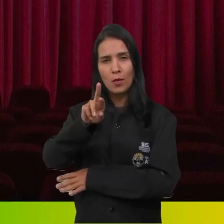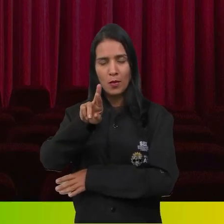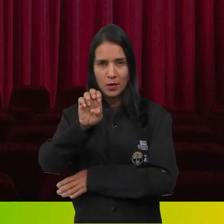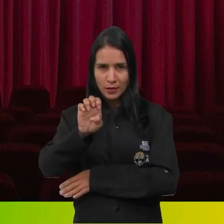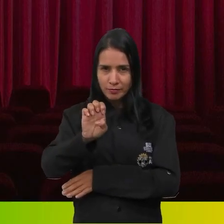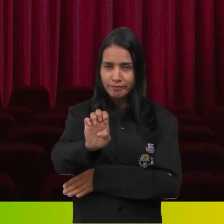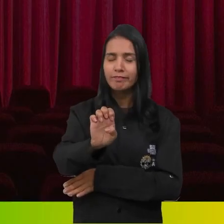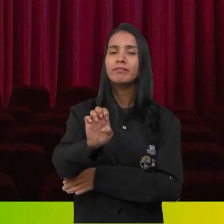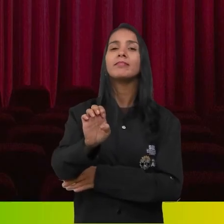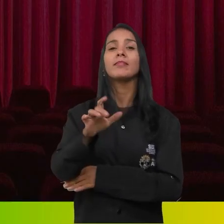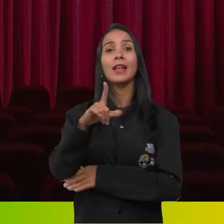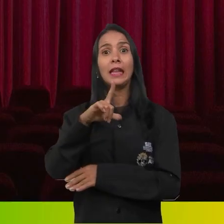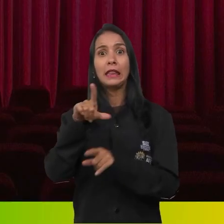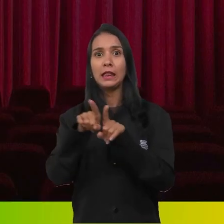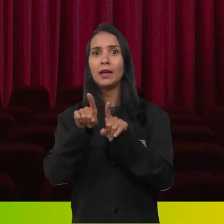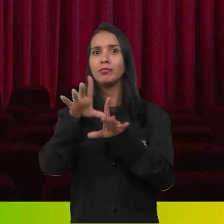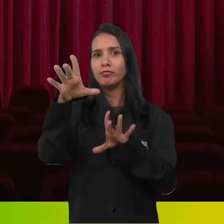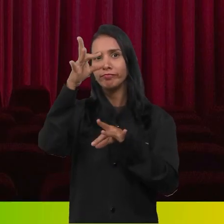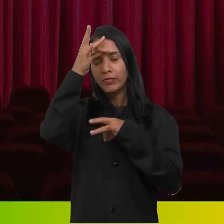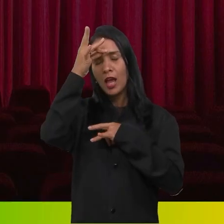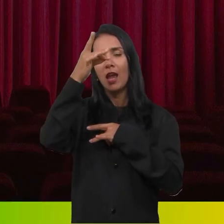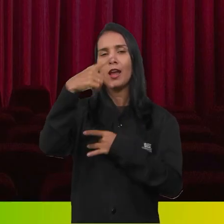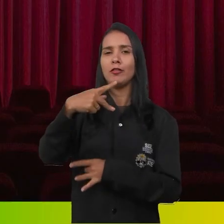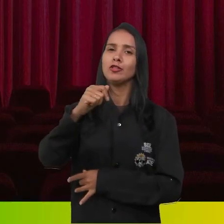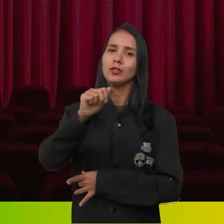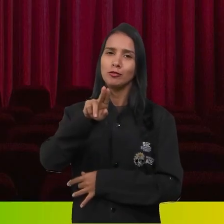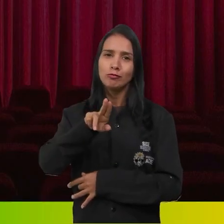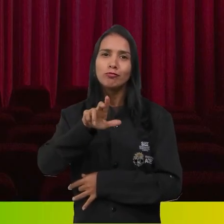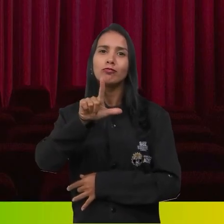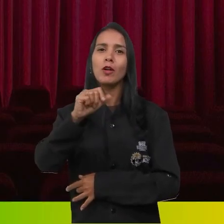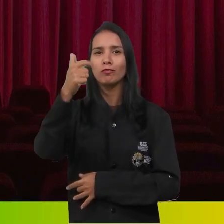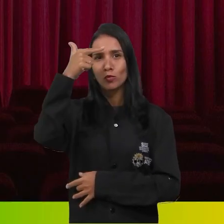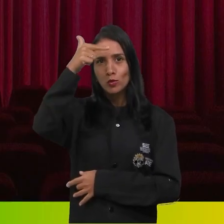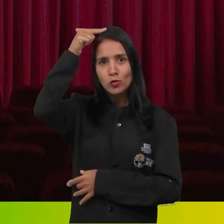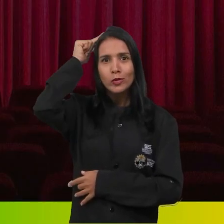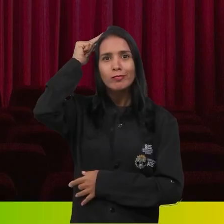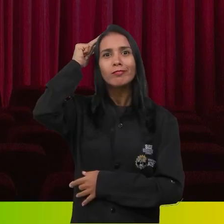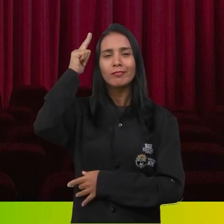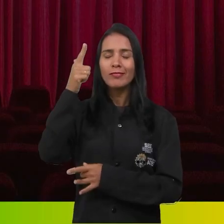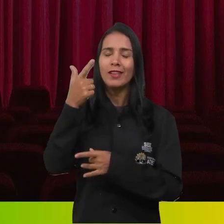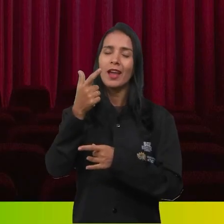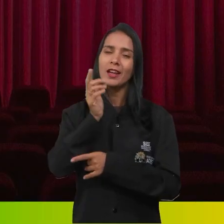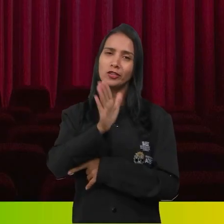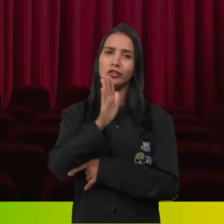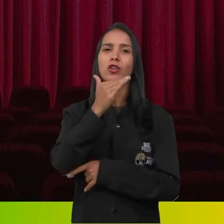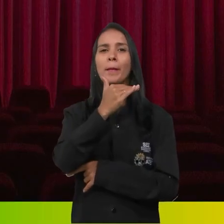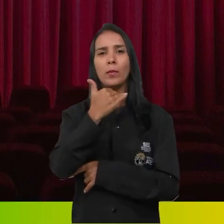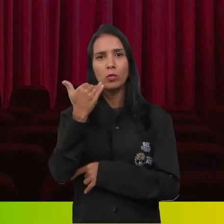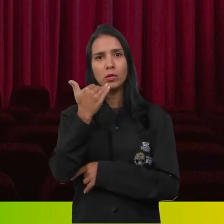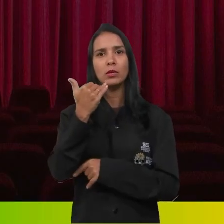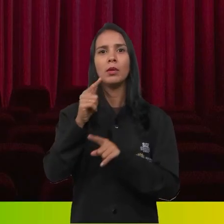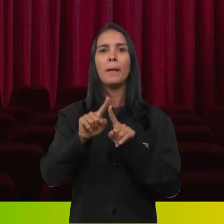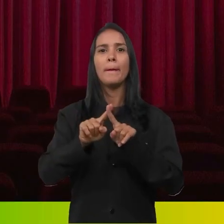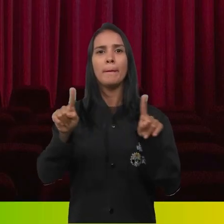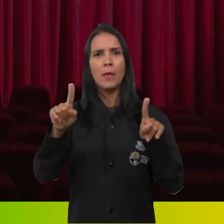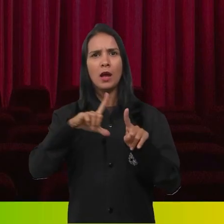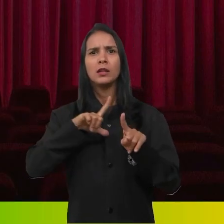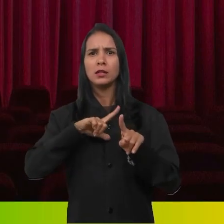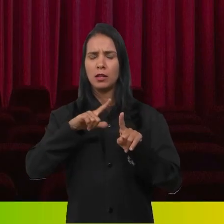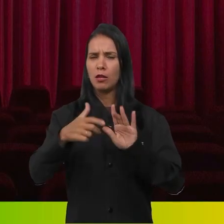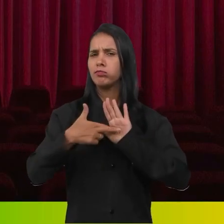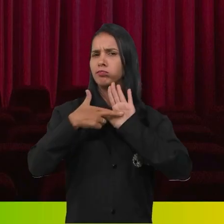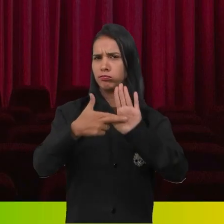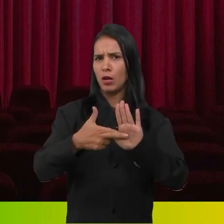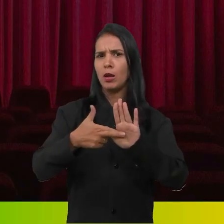protagonizado por Paulo Gustavo, né, que foi, inclusive, um ator muito bem renomado aqui no nosso